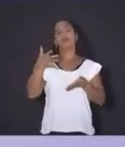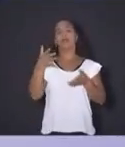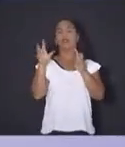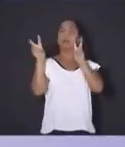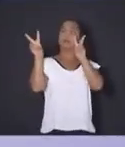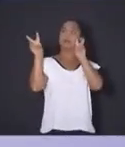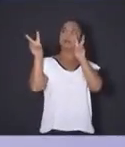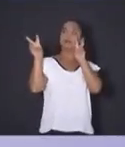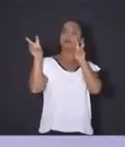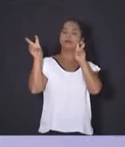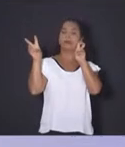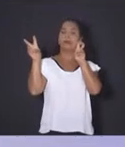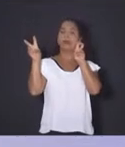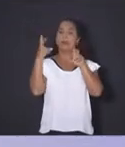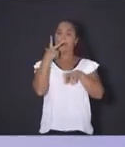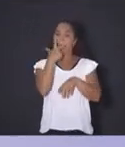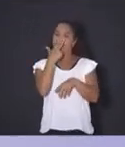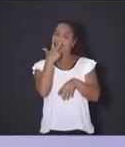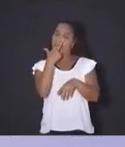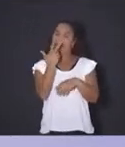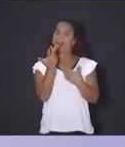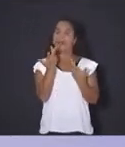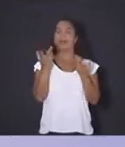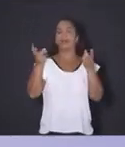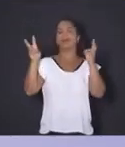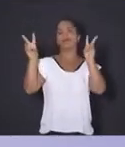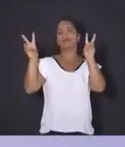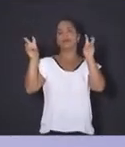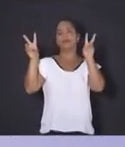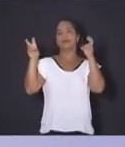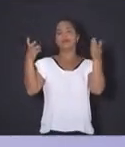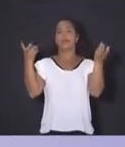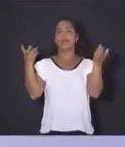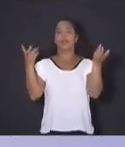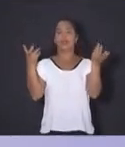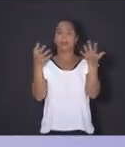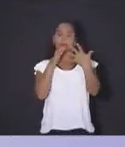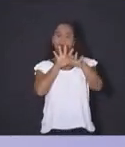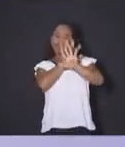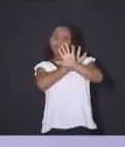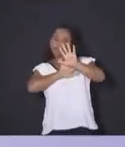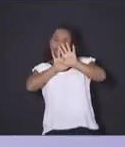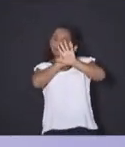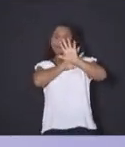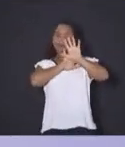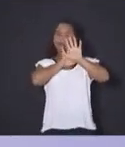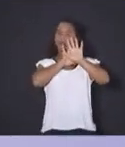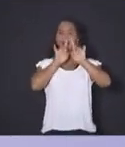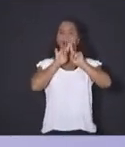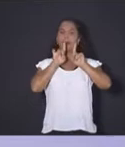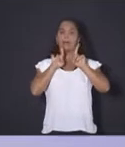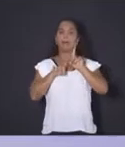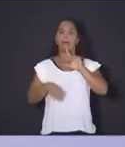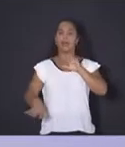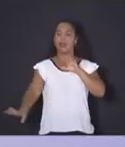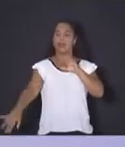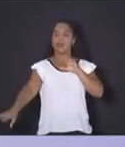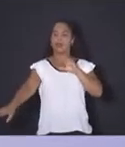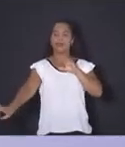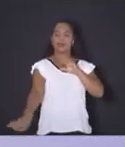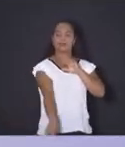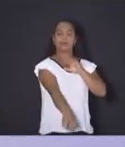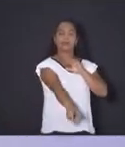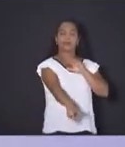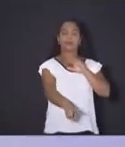que aparentemente é um tema abstrato mas que ele é o fundamento